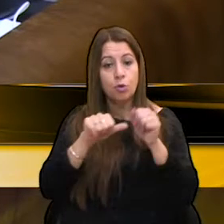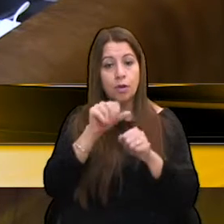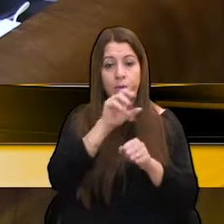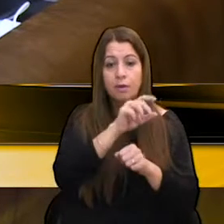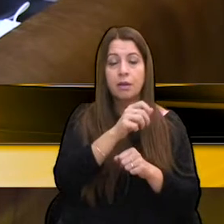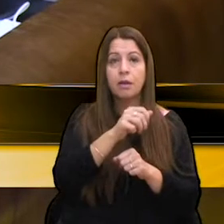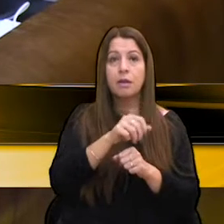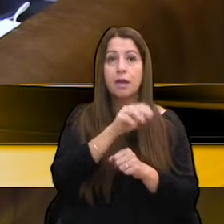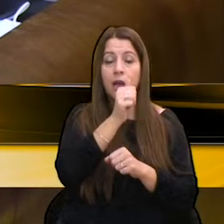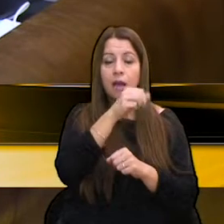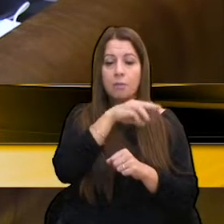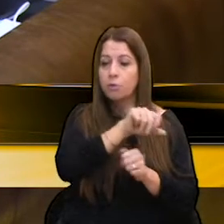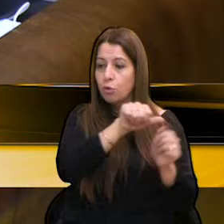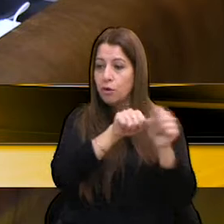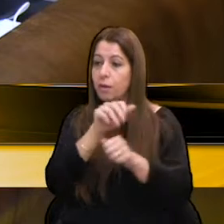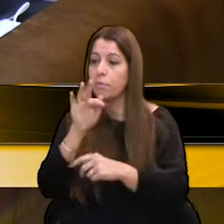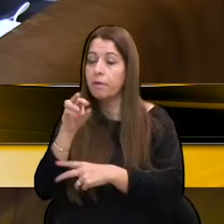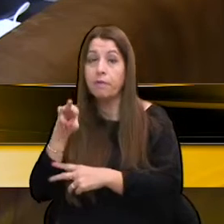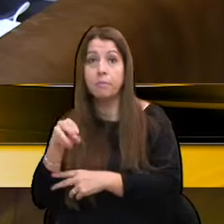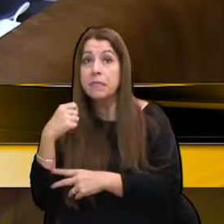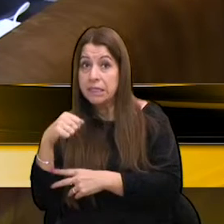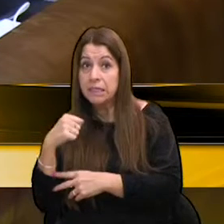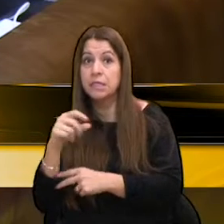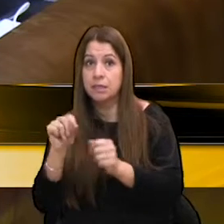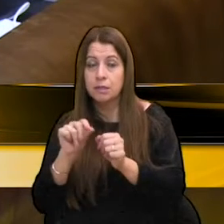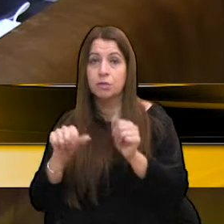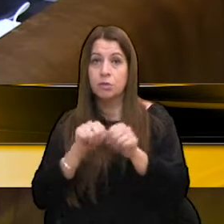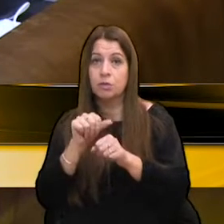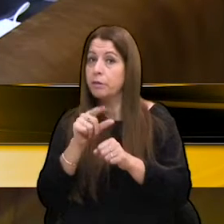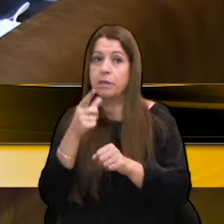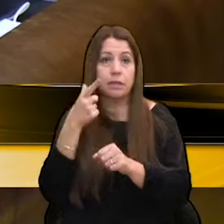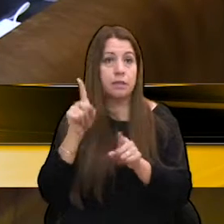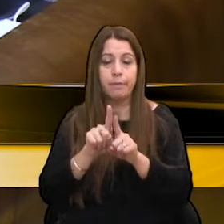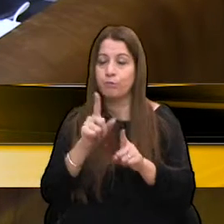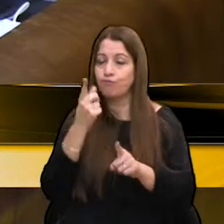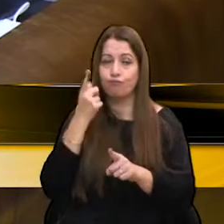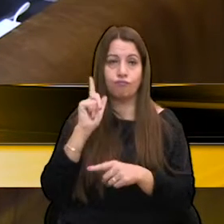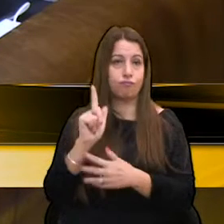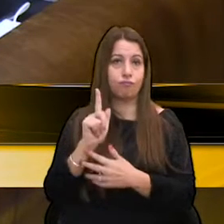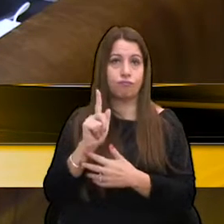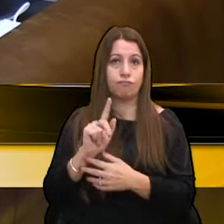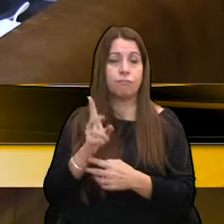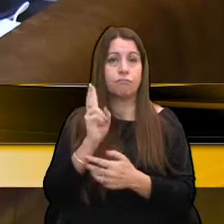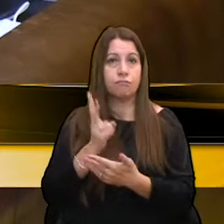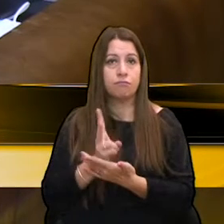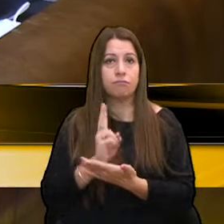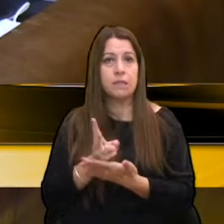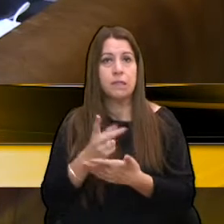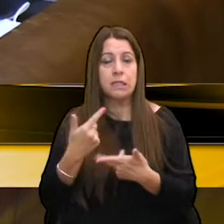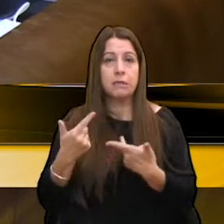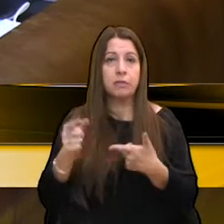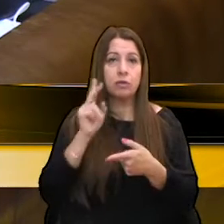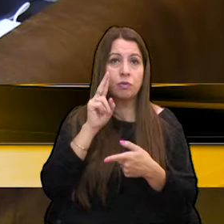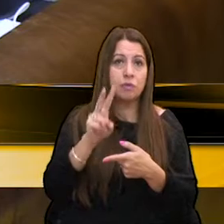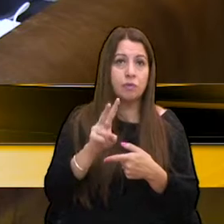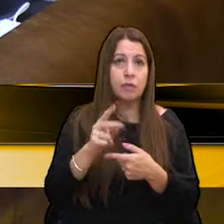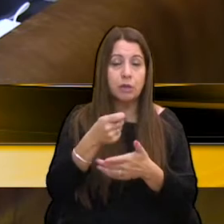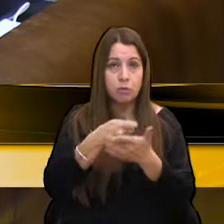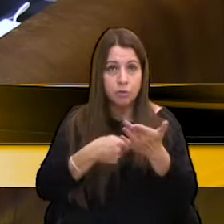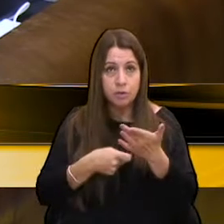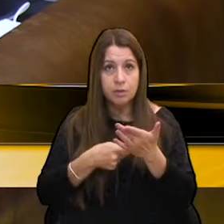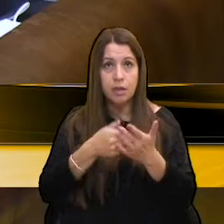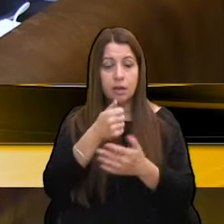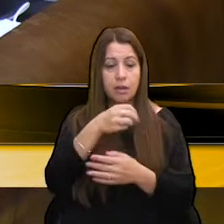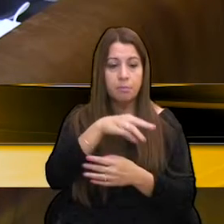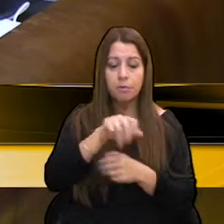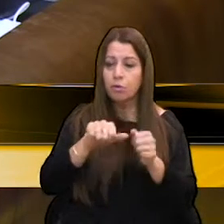FM, precisa fazer essa migração para o FM, então também não consegue. Então, toda hora a gente vê autorização para emissoras migrarem do